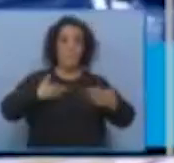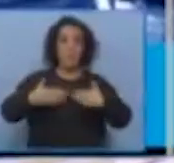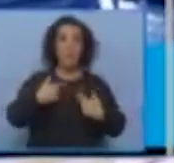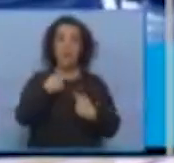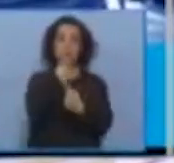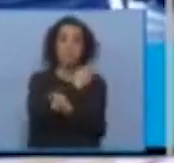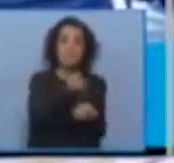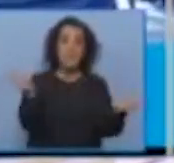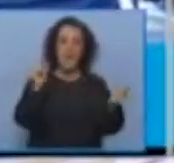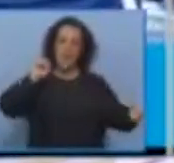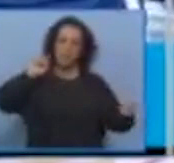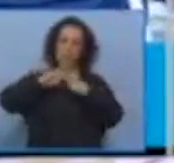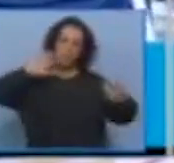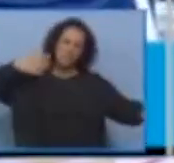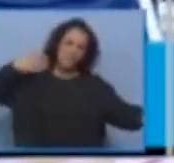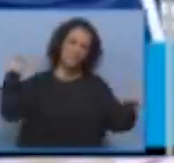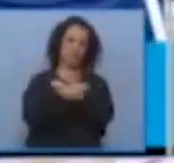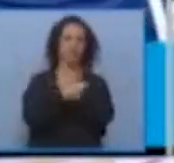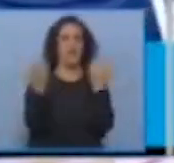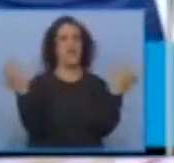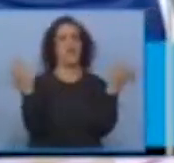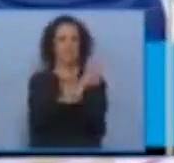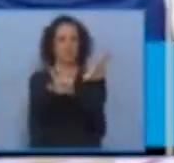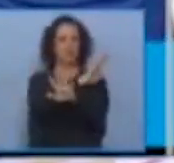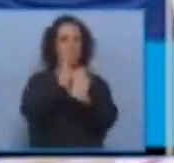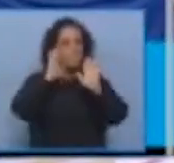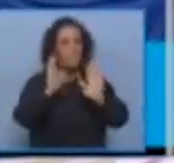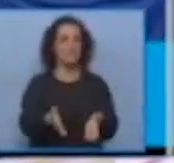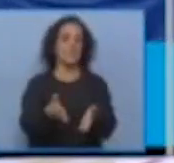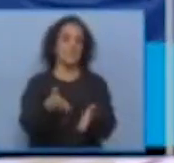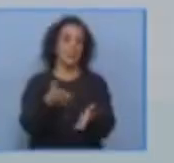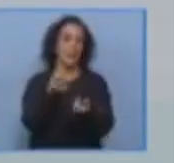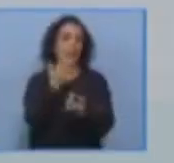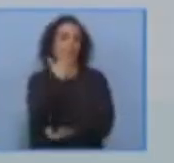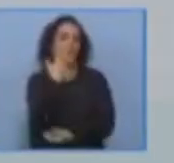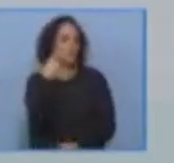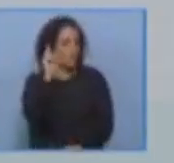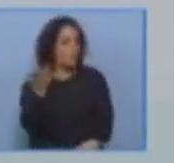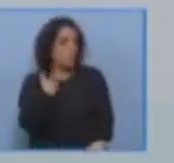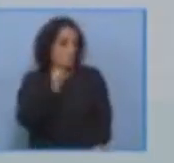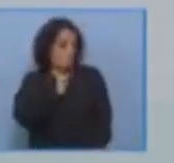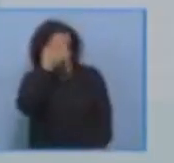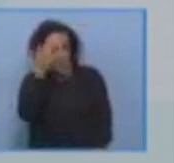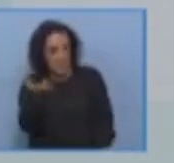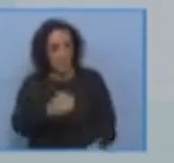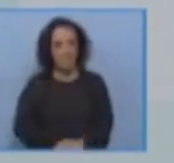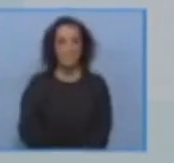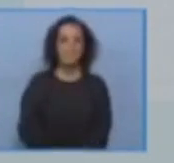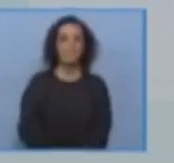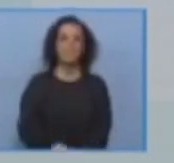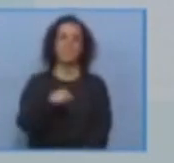uma revolução. Portanto, não é coisa pouca, não é? Acho eu. Nesta linha de uma